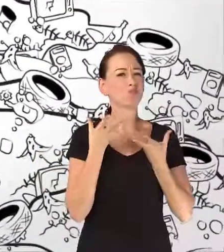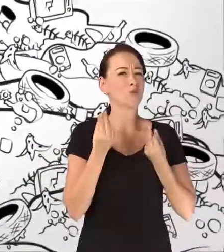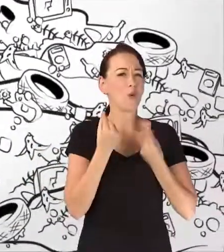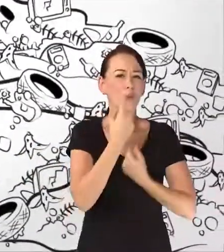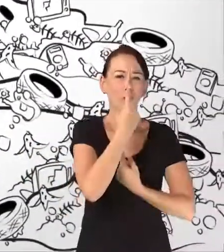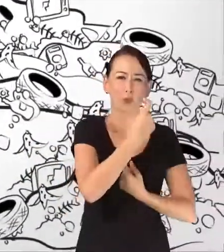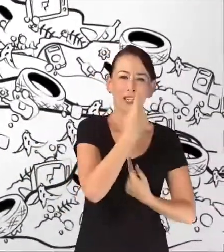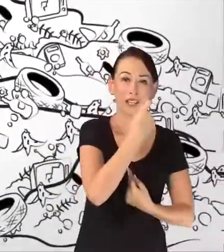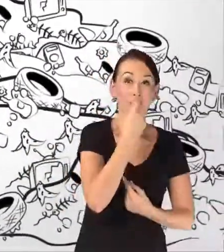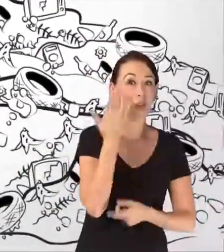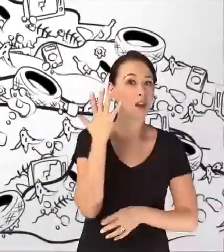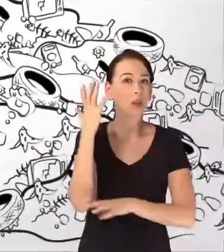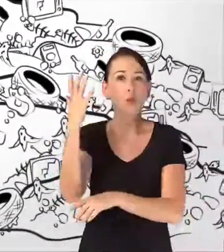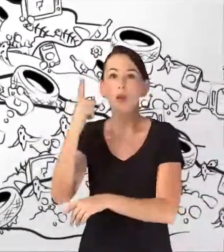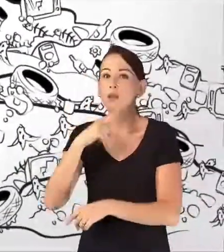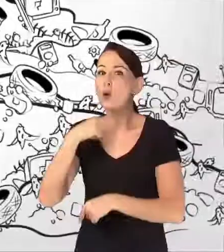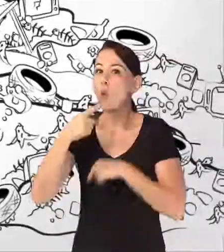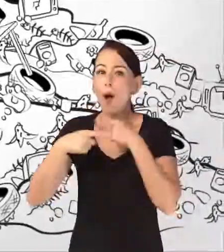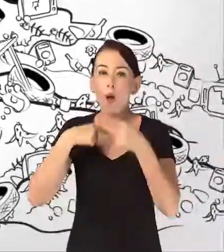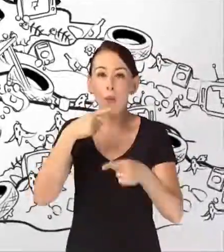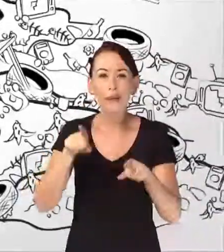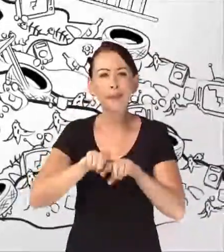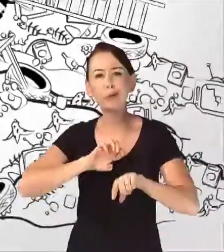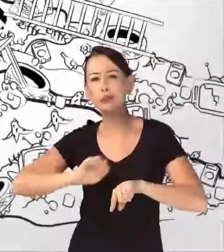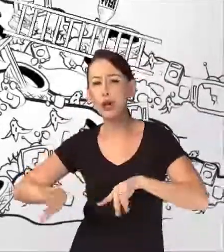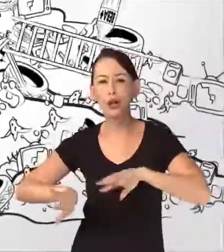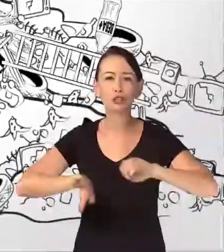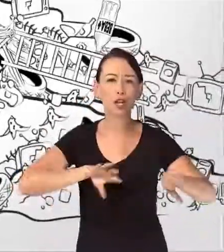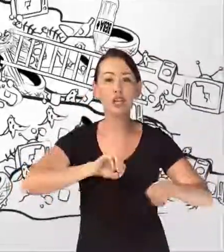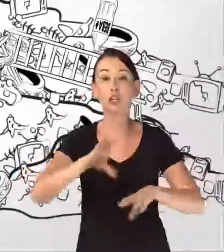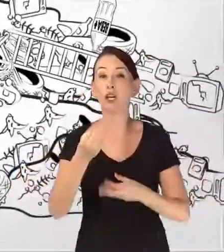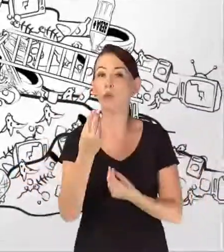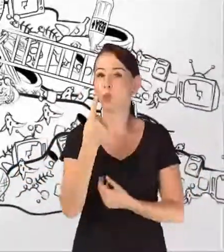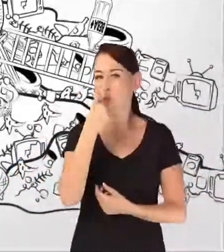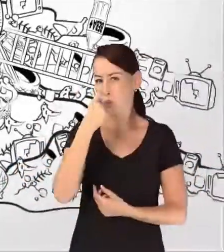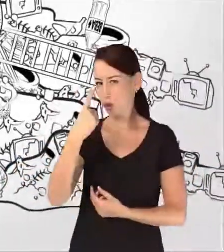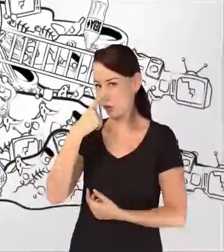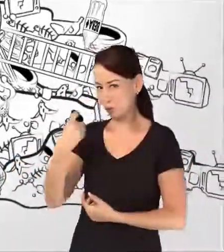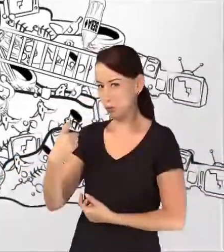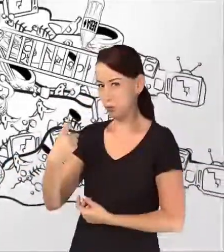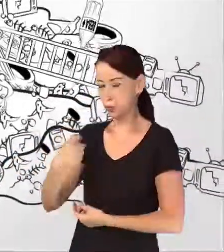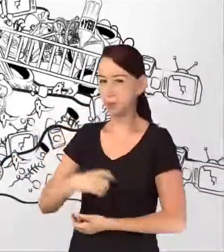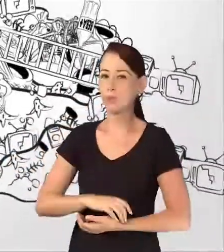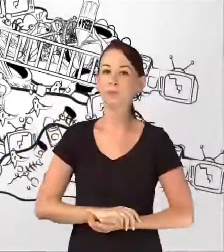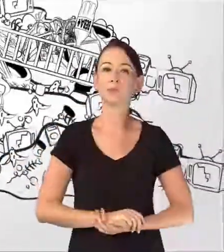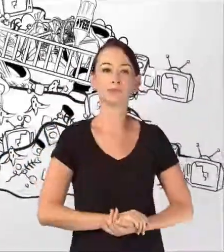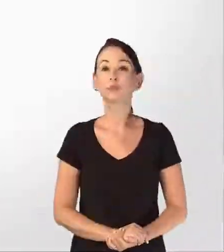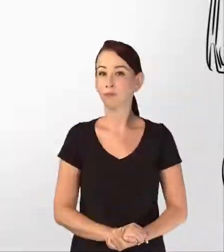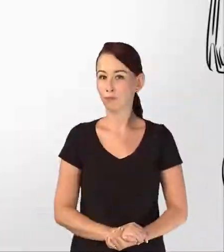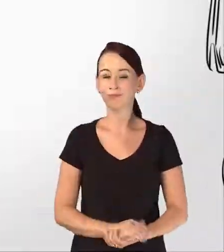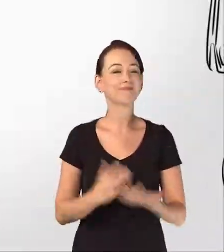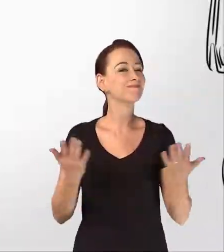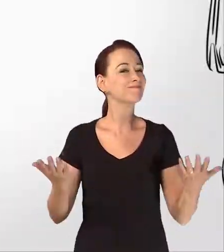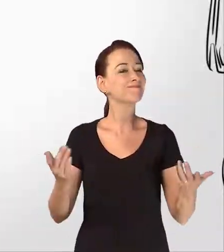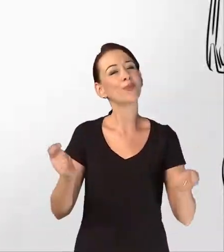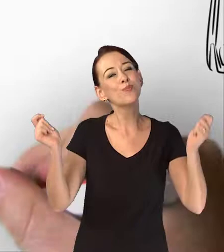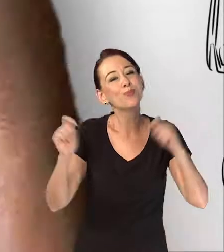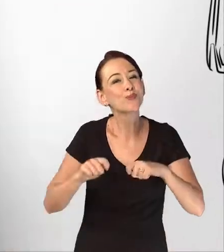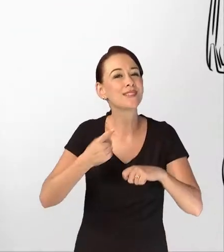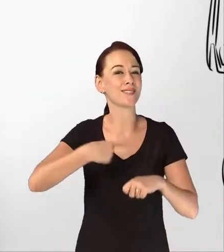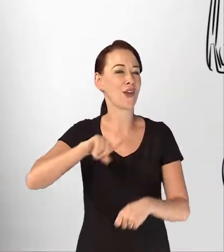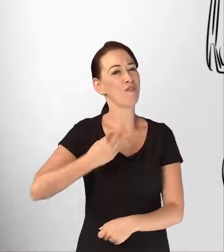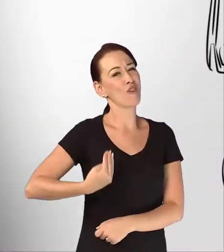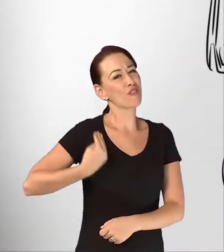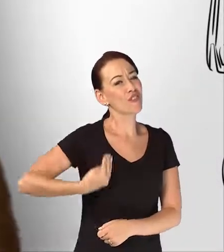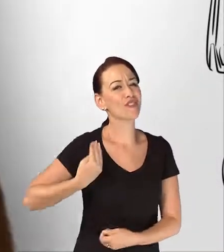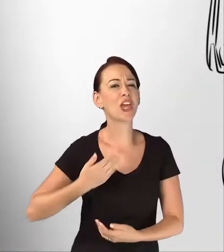Estamos consumindo mais do que a natureza consegue repor e espalhando lixo por todo o planeta. É possível